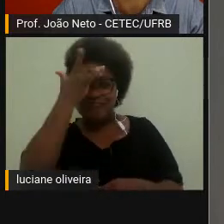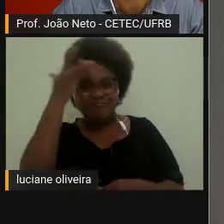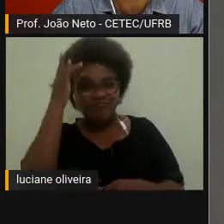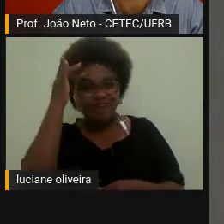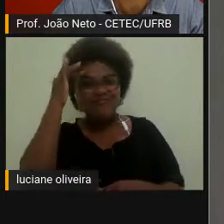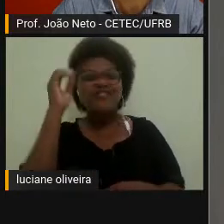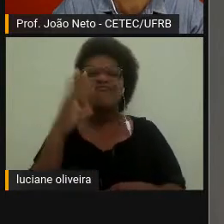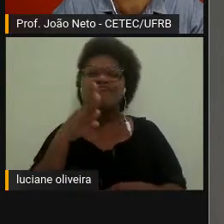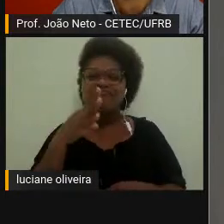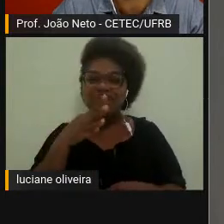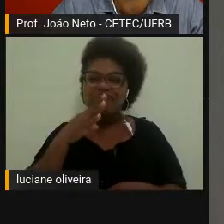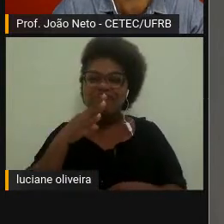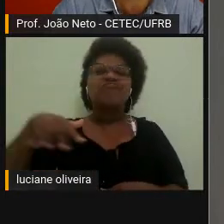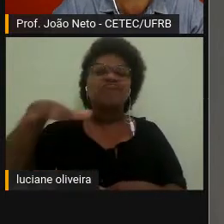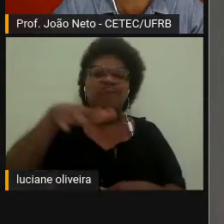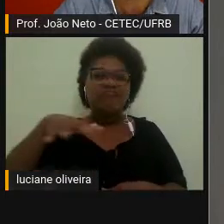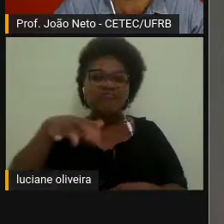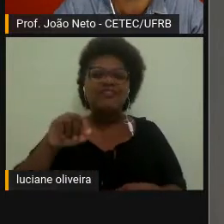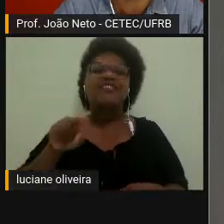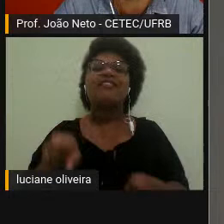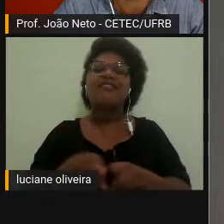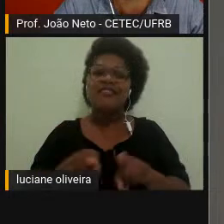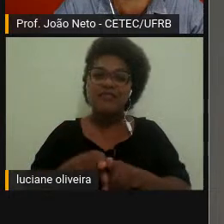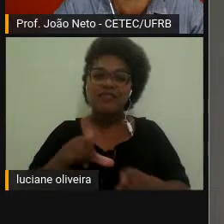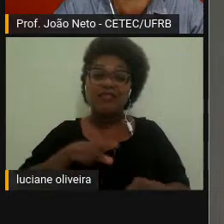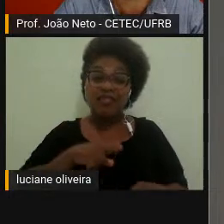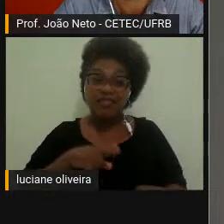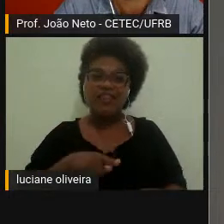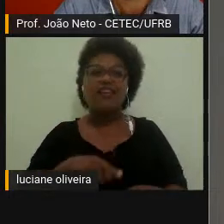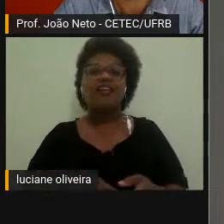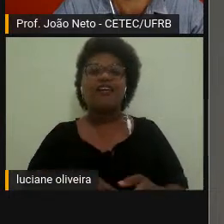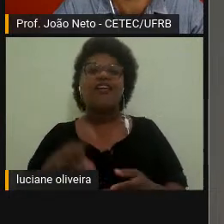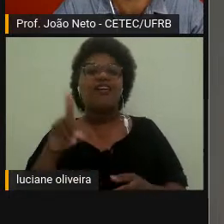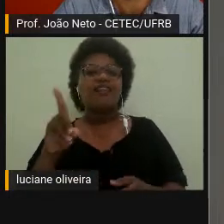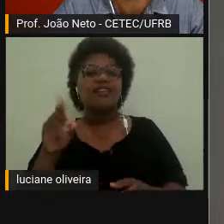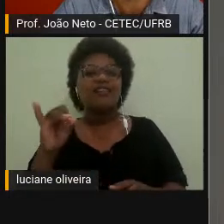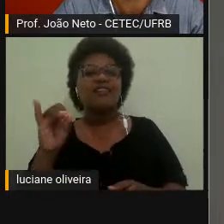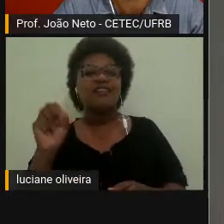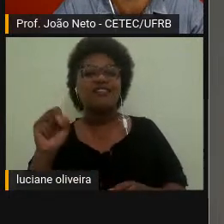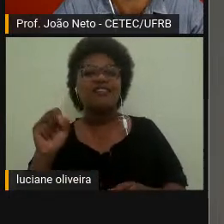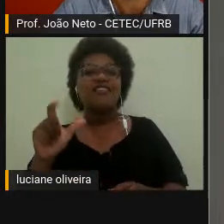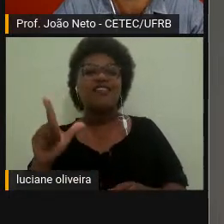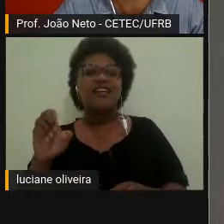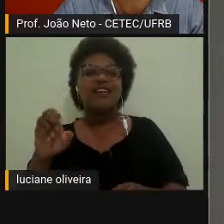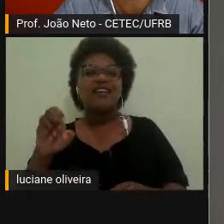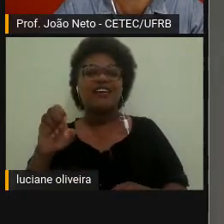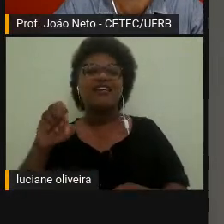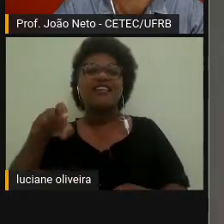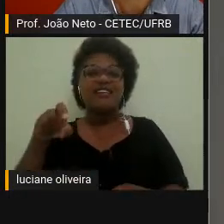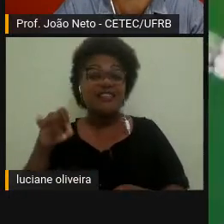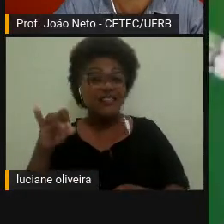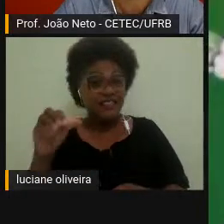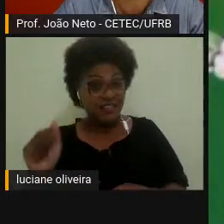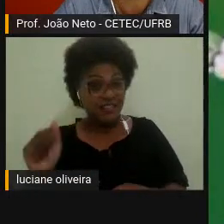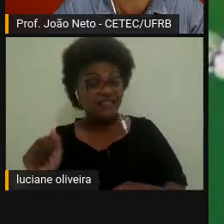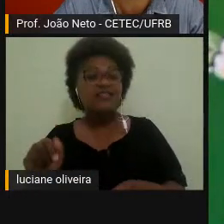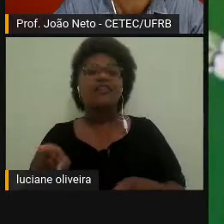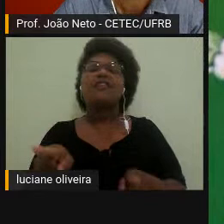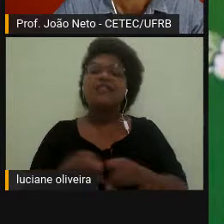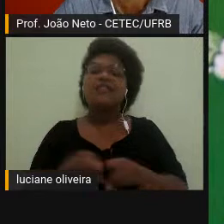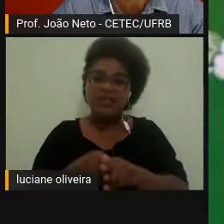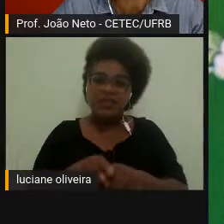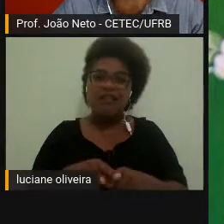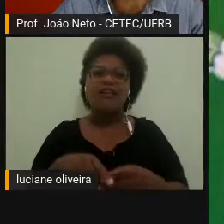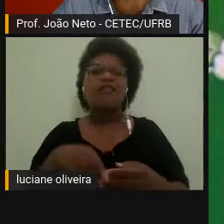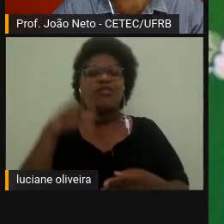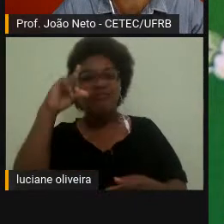que também tenho a questão de dislexia que não há que não há que tem alguma dificuldade com leitura e